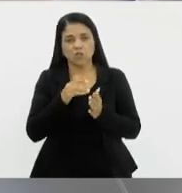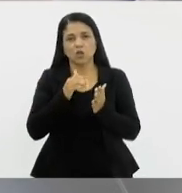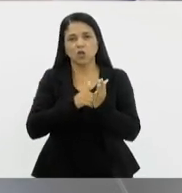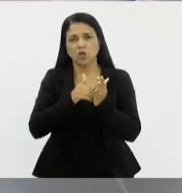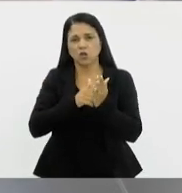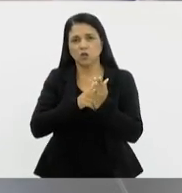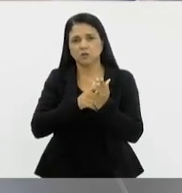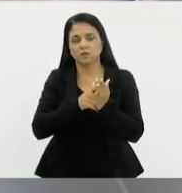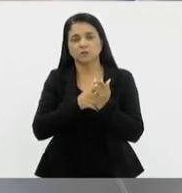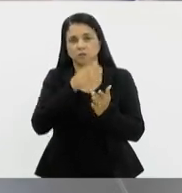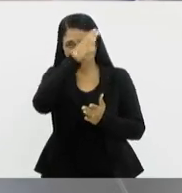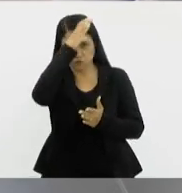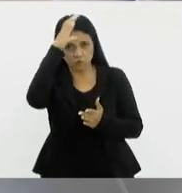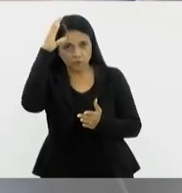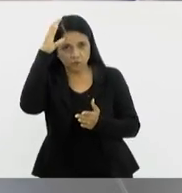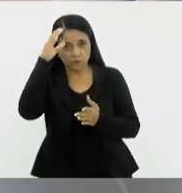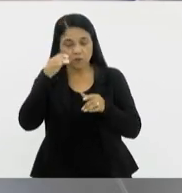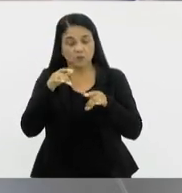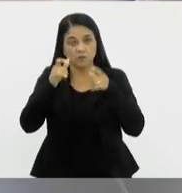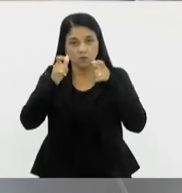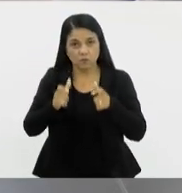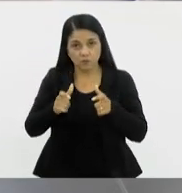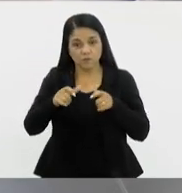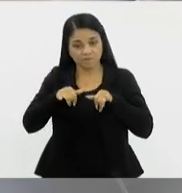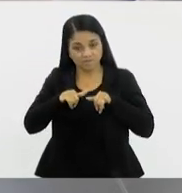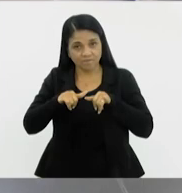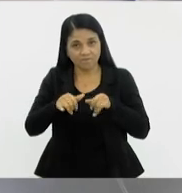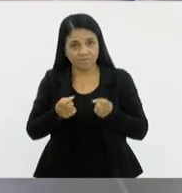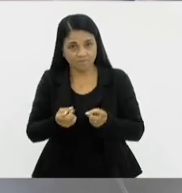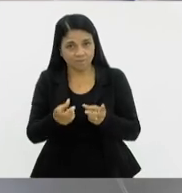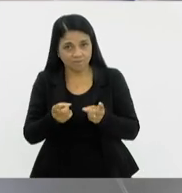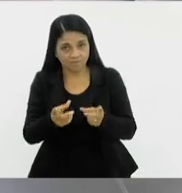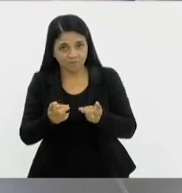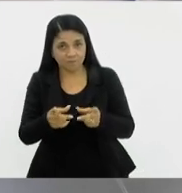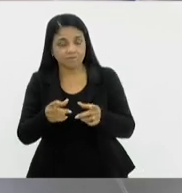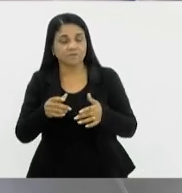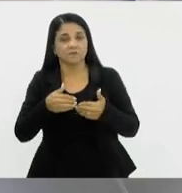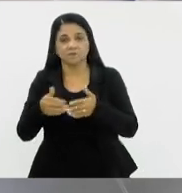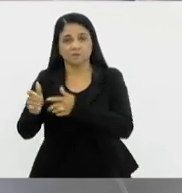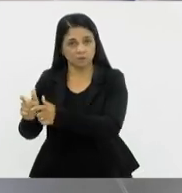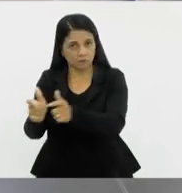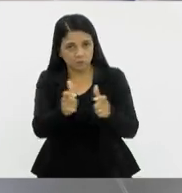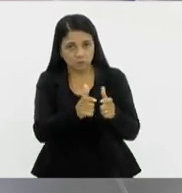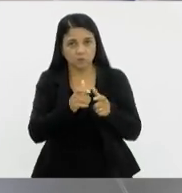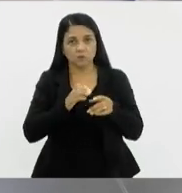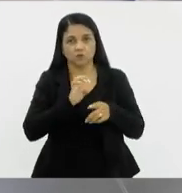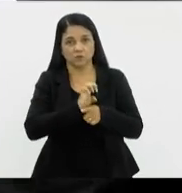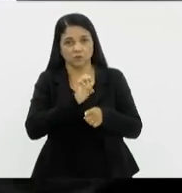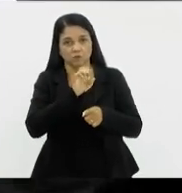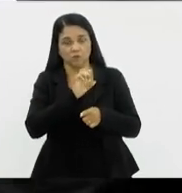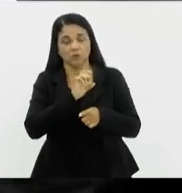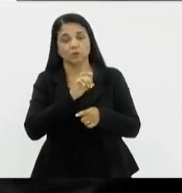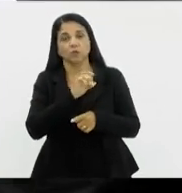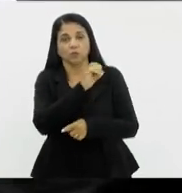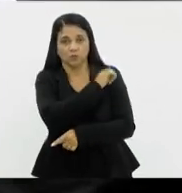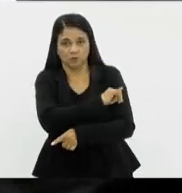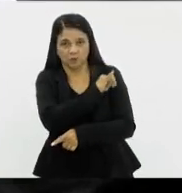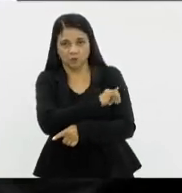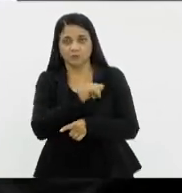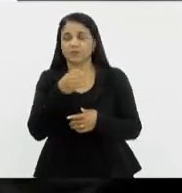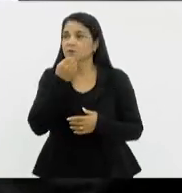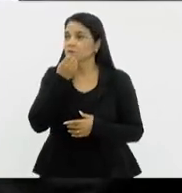dos consumidores em estabelecimentos comerciais no âmbito do Estado do Rio de Janeiro. Deputado Guilherme Delaroli. Senhor presidente, bom dia a